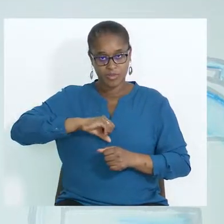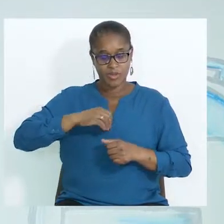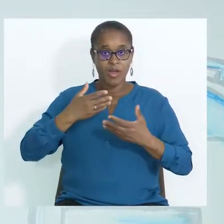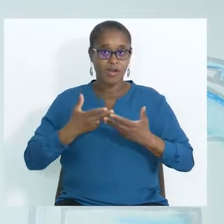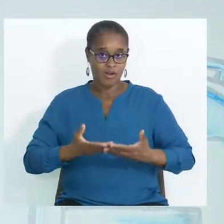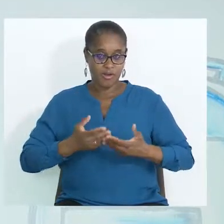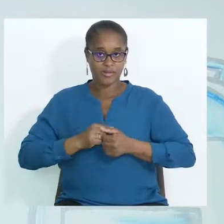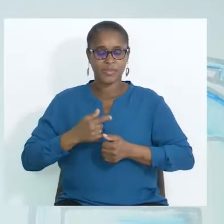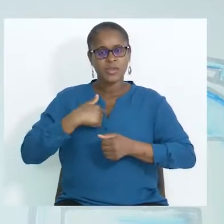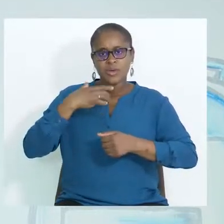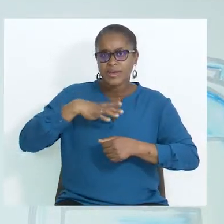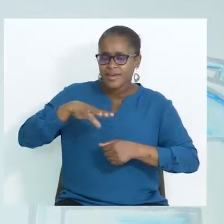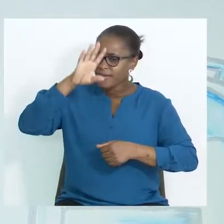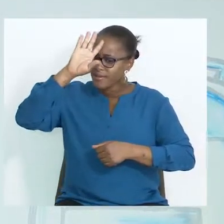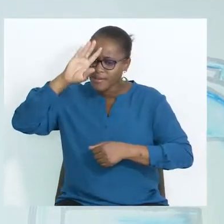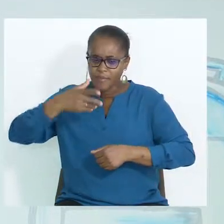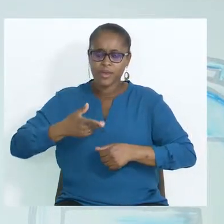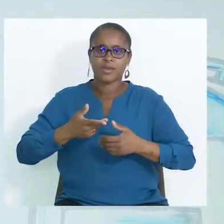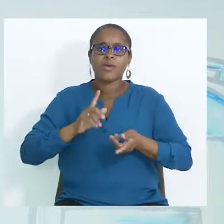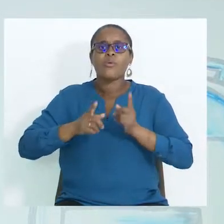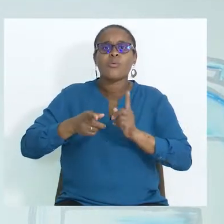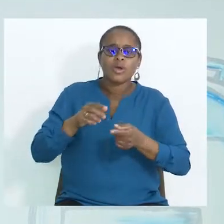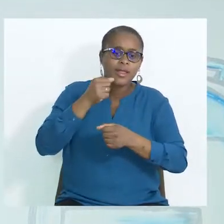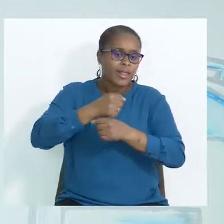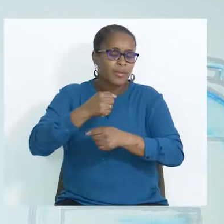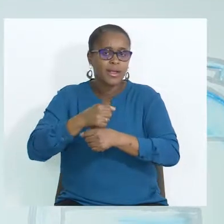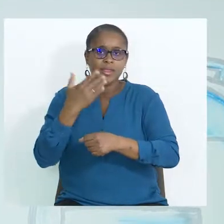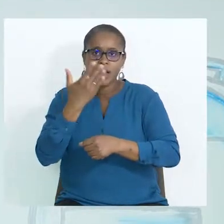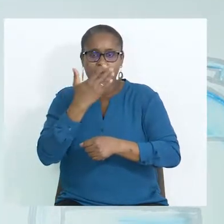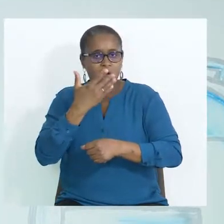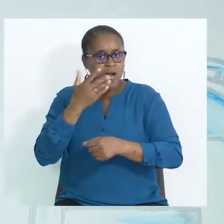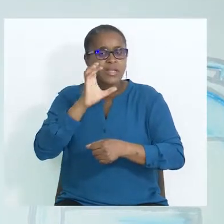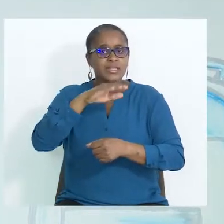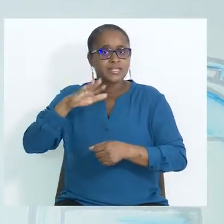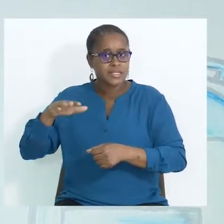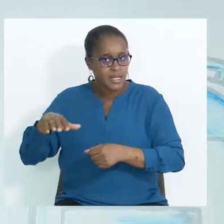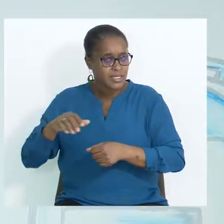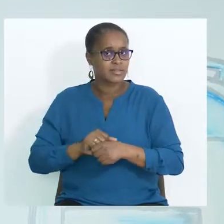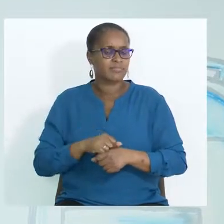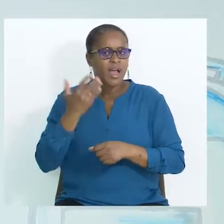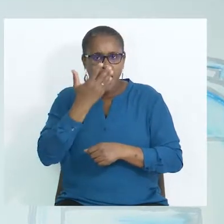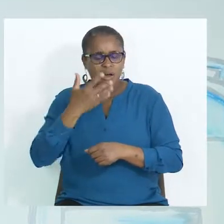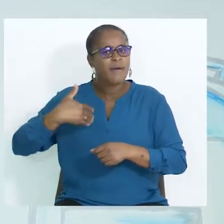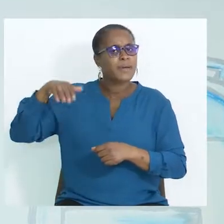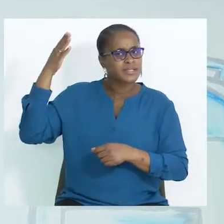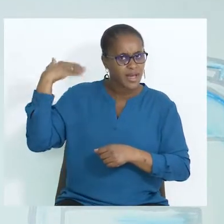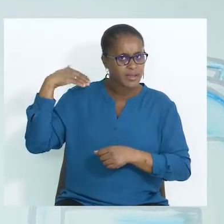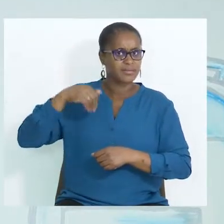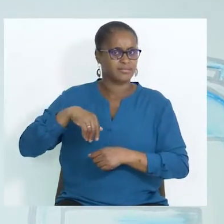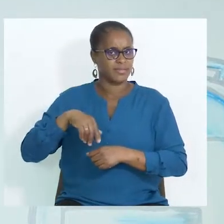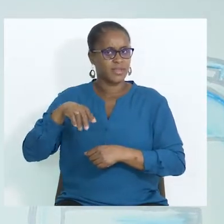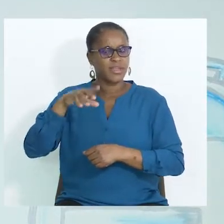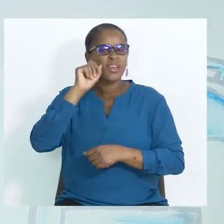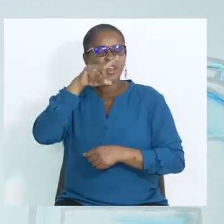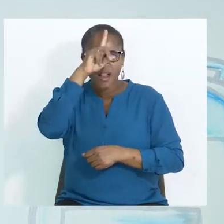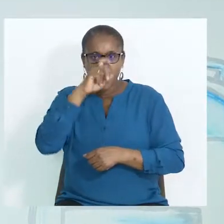e meus meninos agora eu queria saber o que foi trabalhar na não sobra de ciências Integradas aula passar